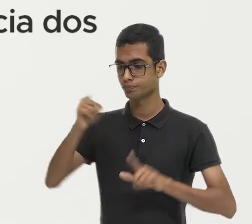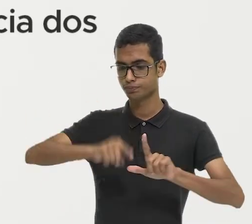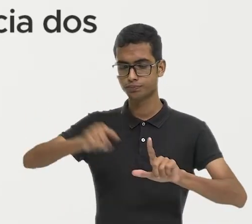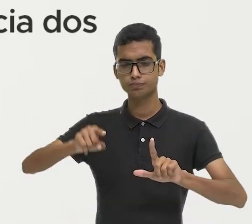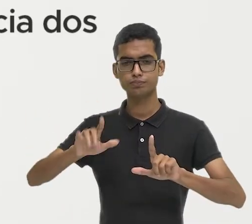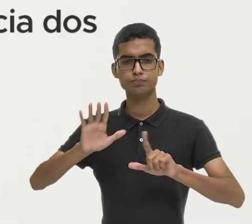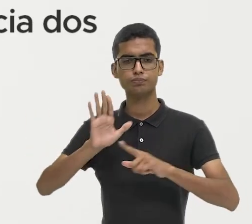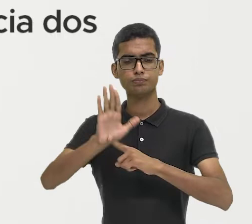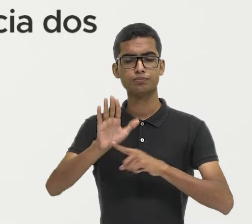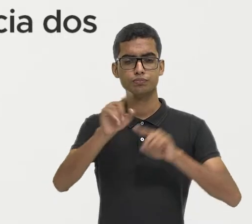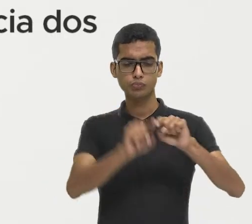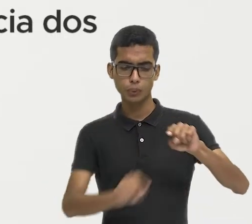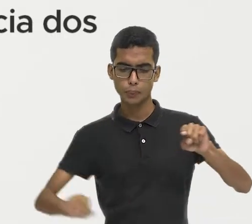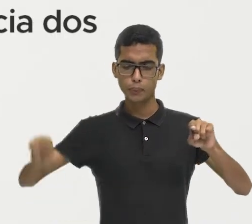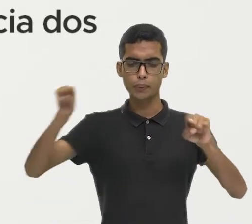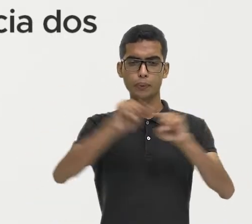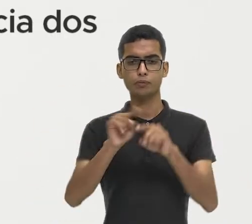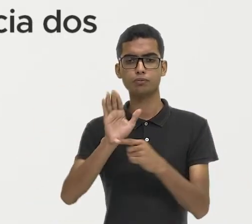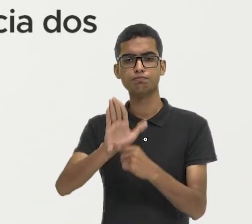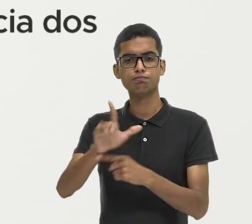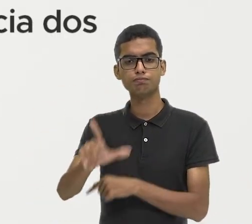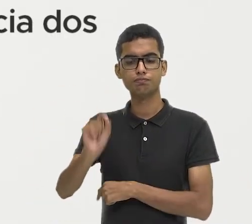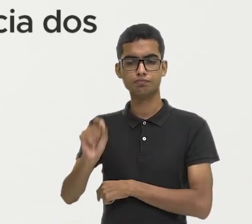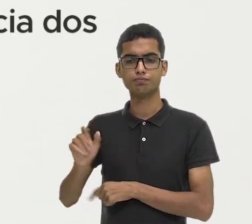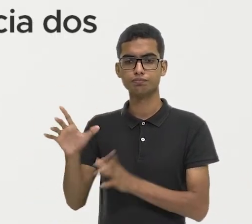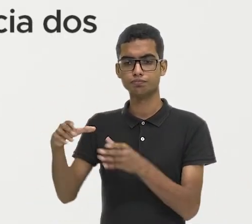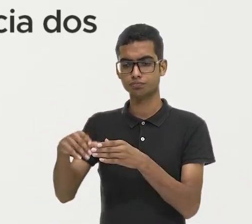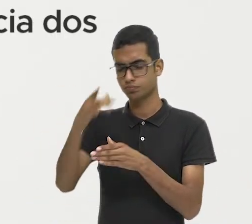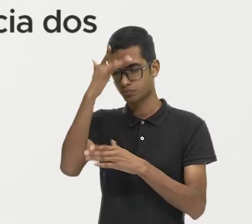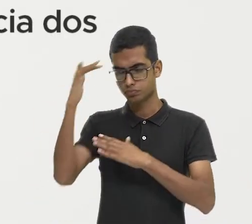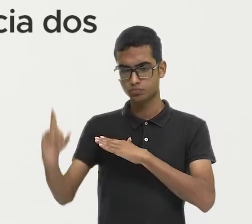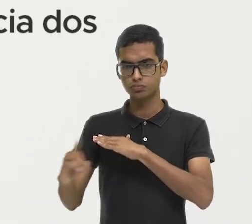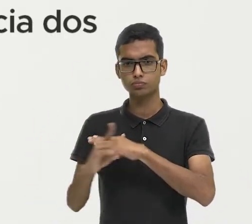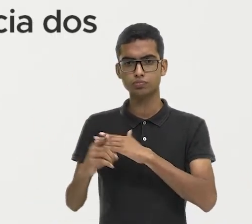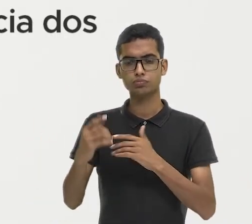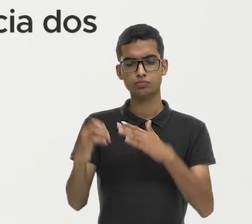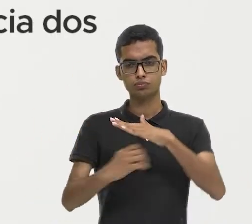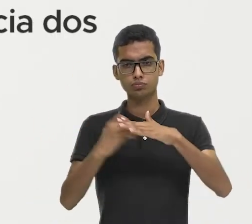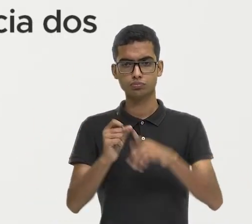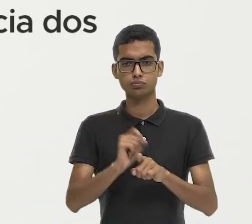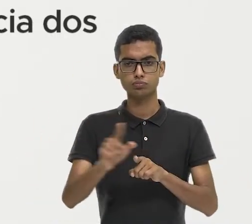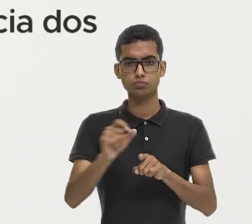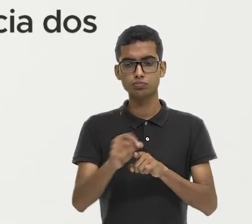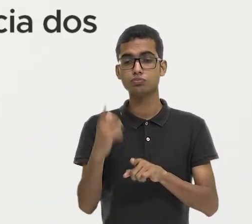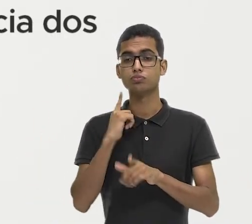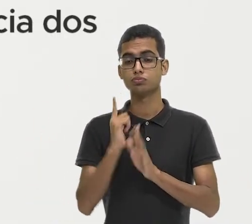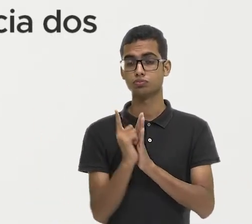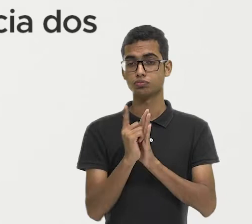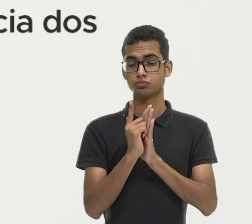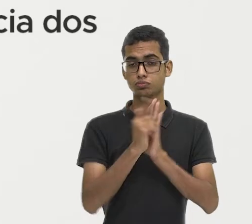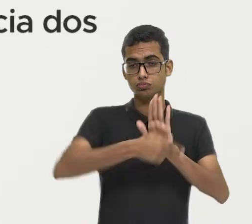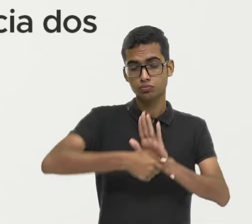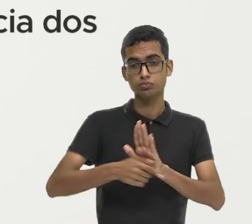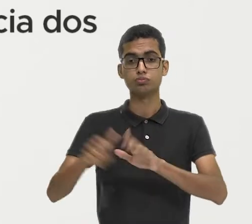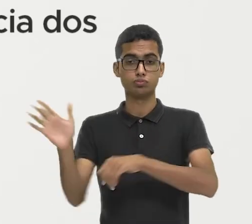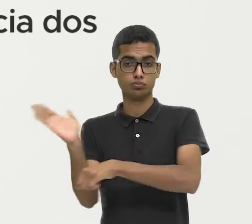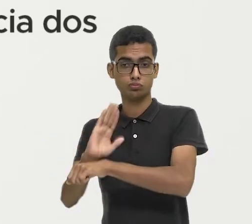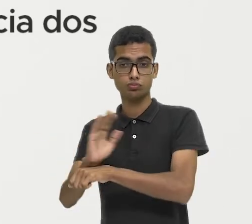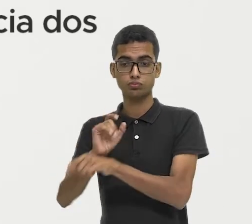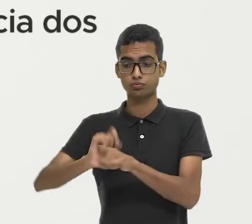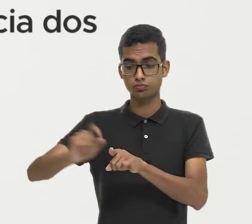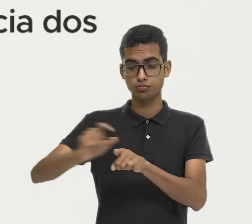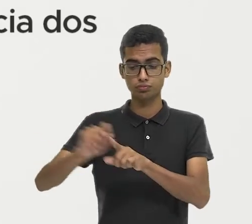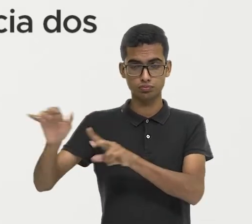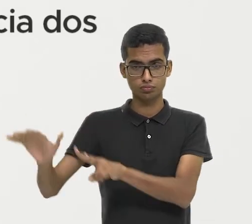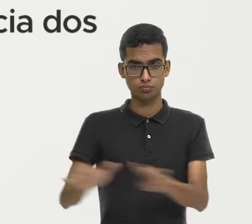a seguir mostrará a preferência dos clientes de uma locadora quanto ao gênero dos filmes locados